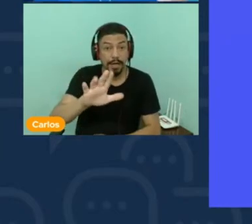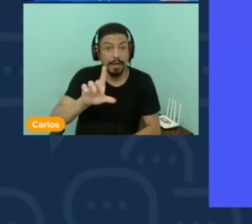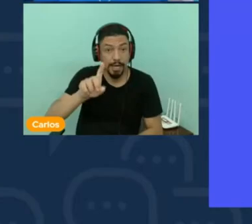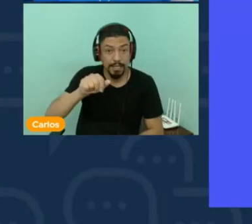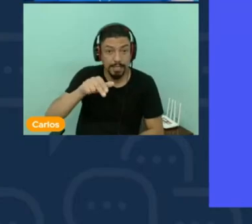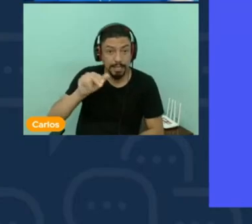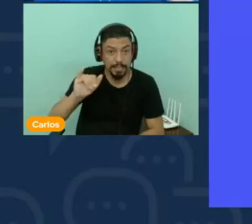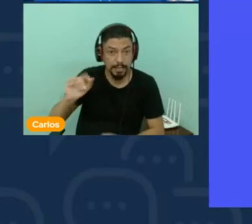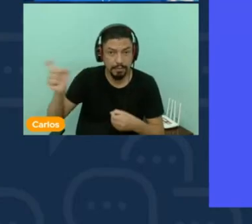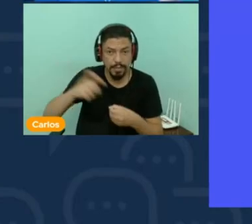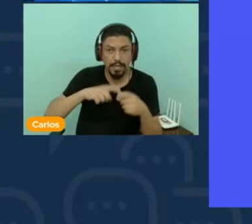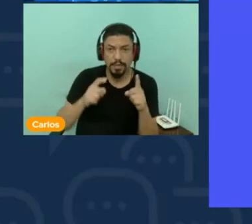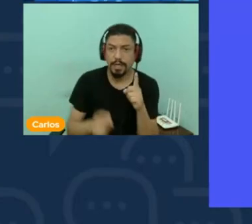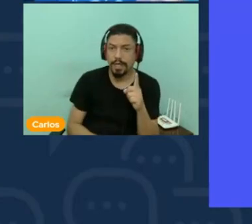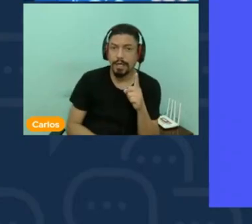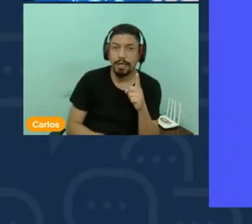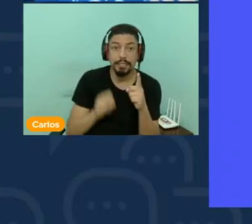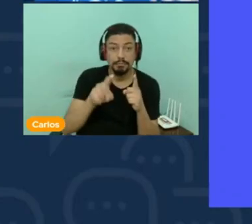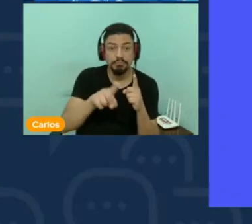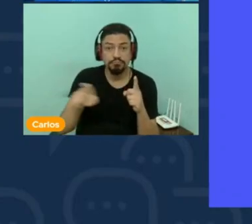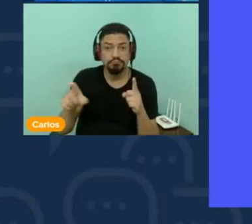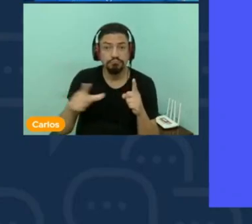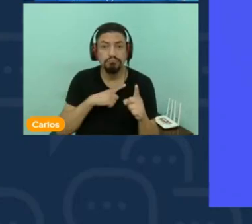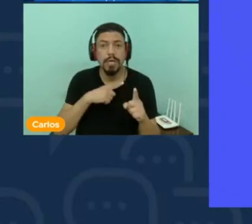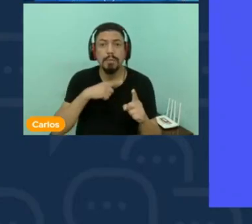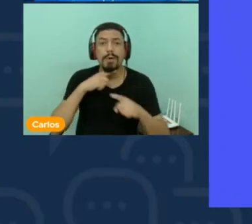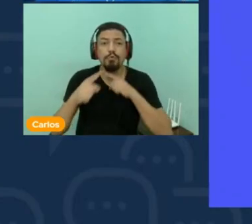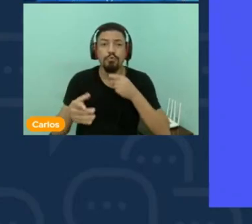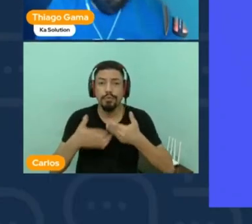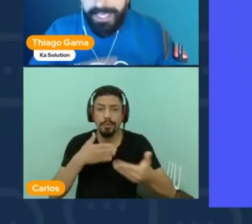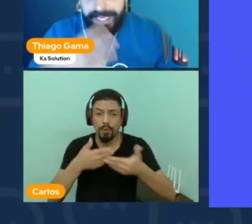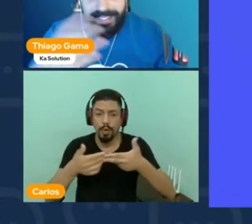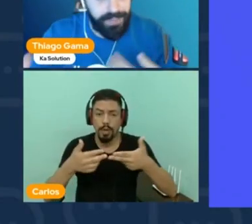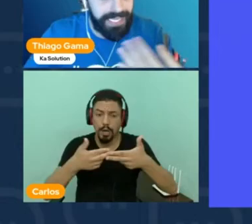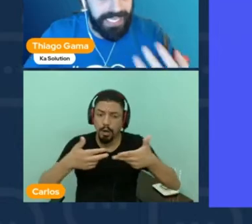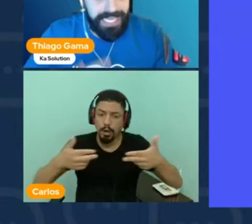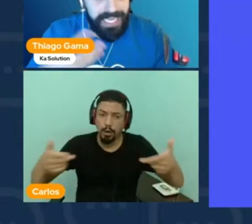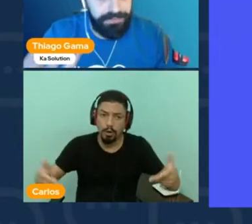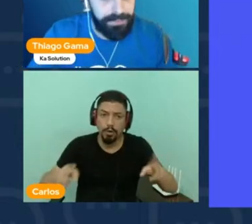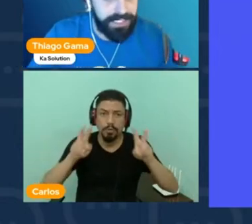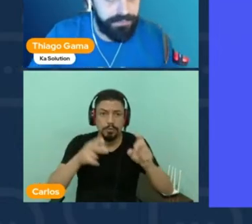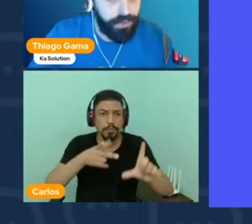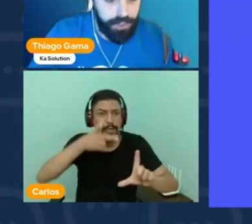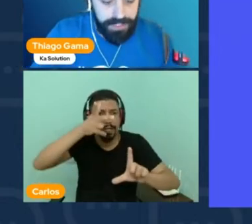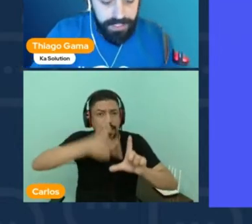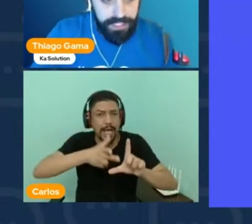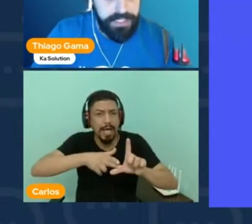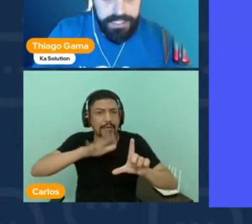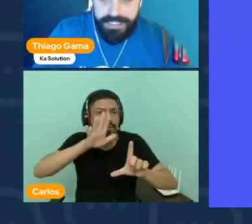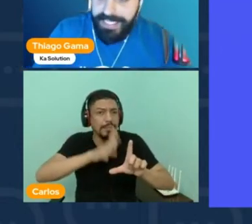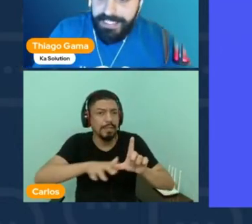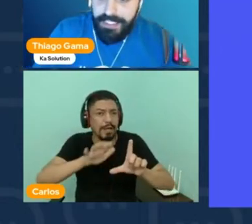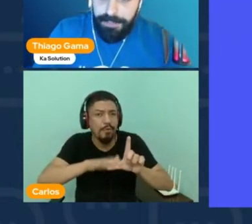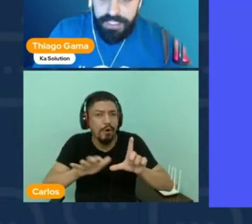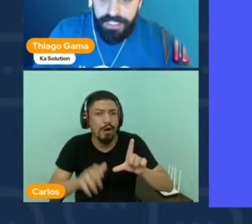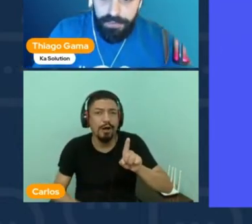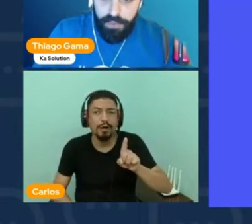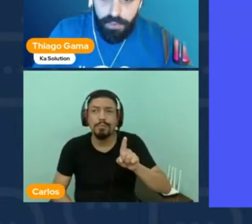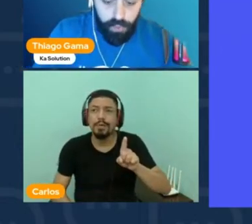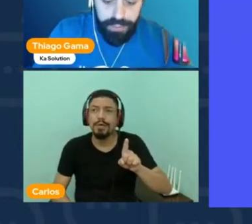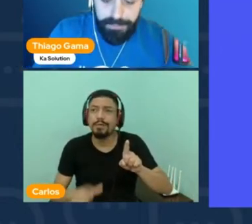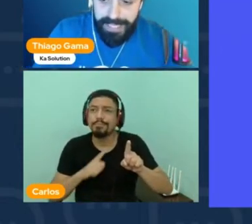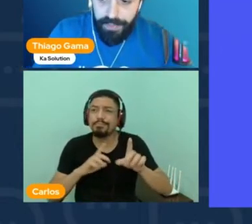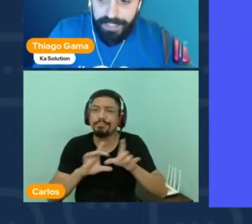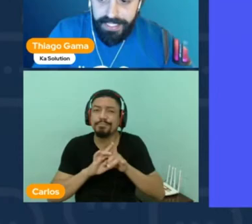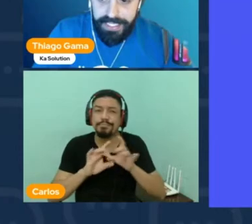entra, se vocês tiverem alguma dúvida também em relação à live, à plataforma, está